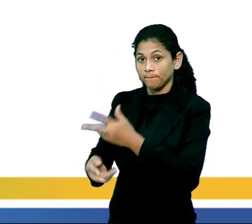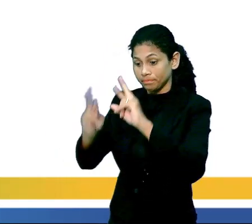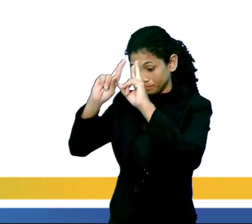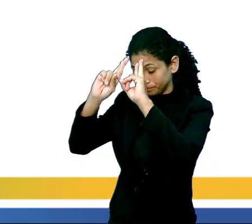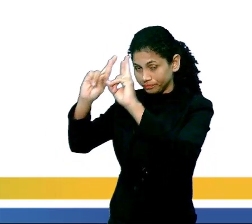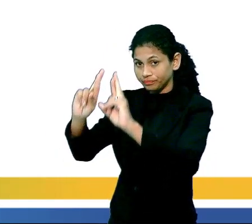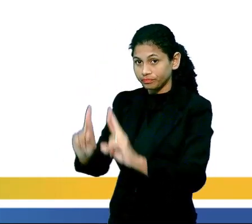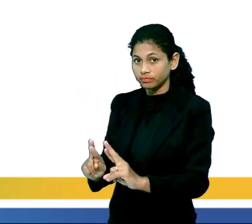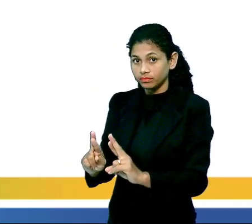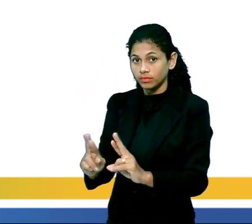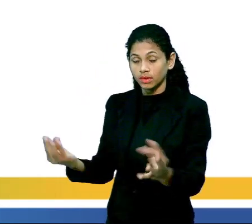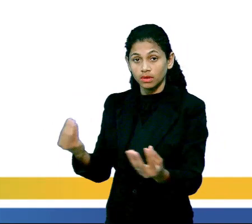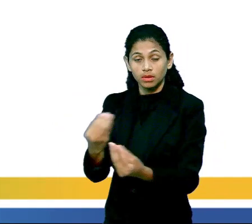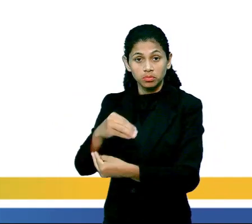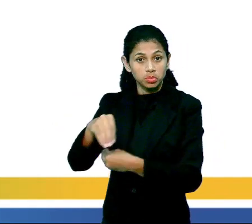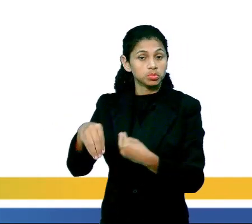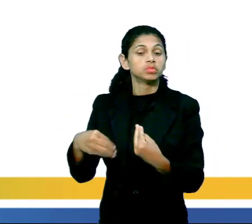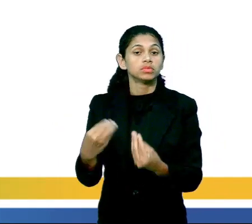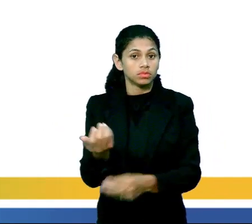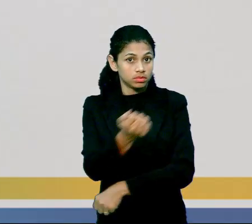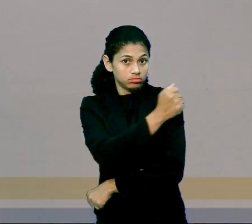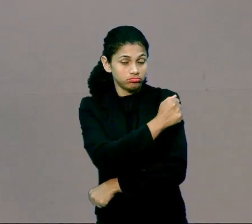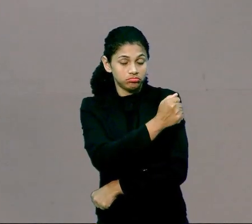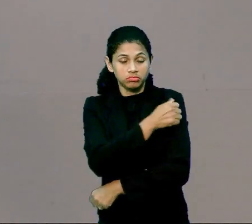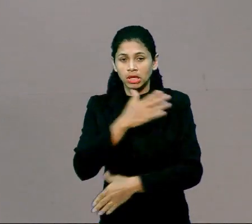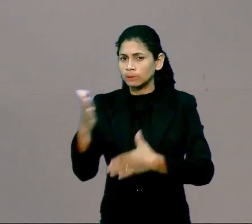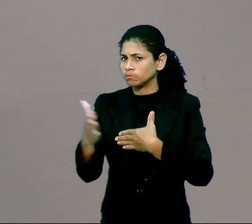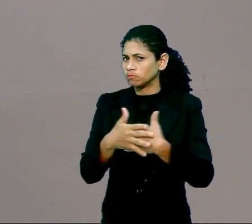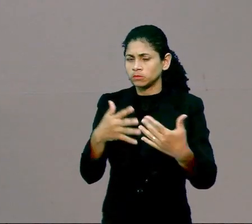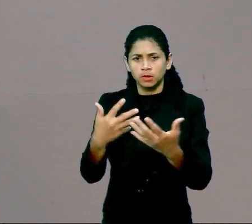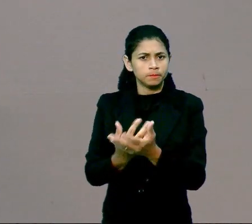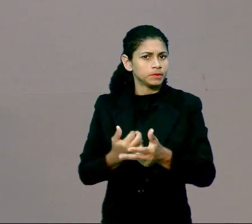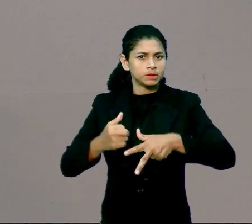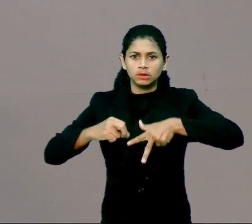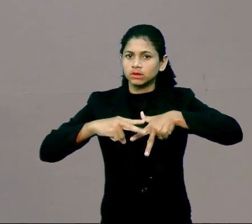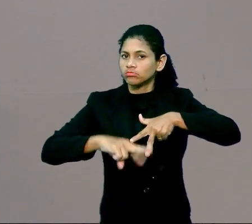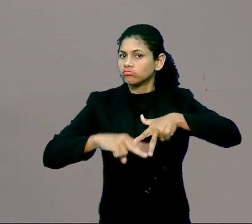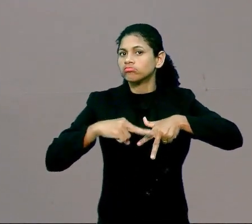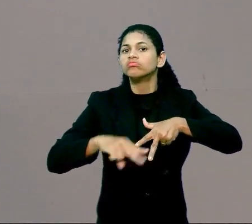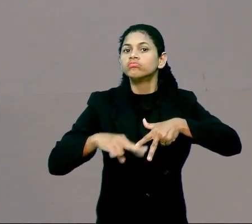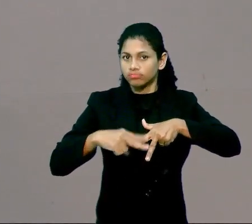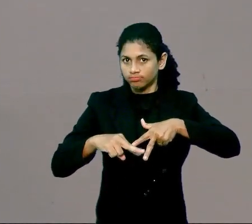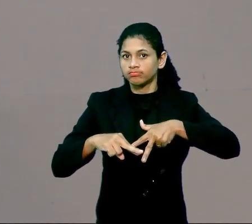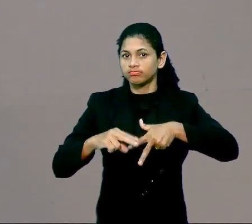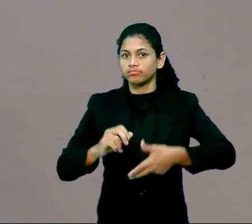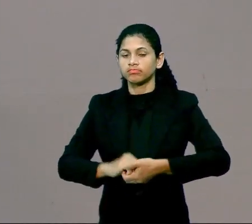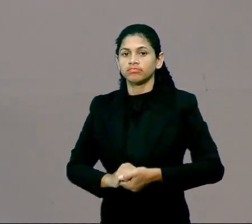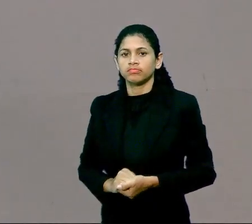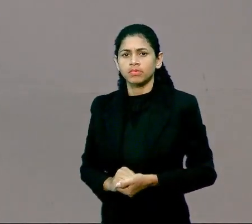respeito entre todos os alunos, independente de gênero. Professor, é possível